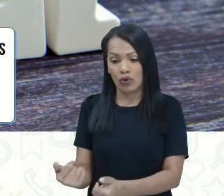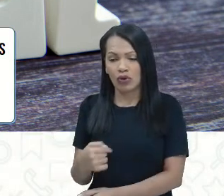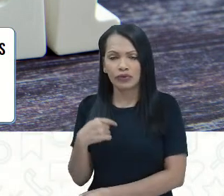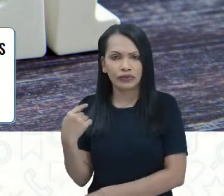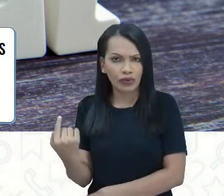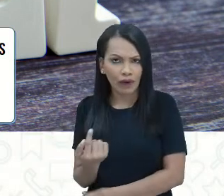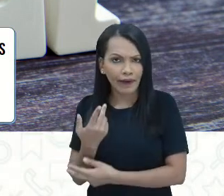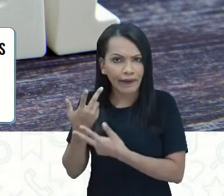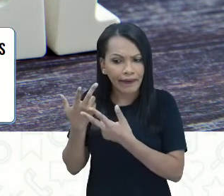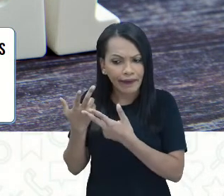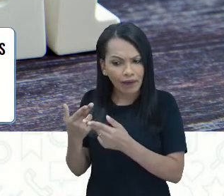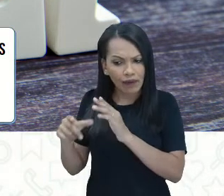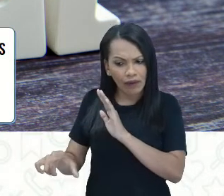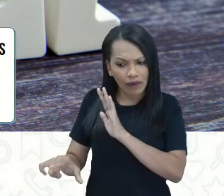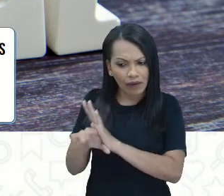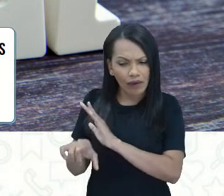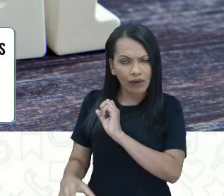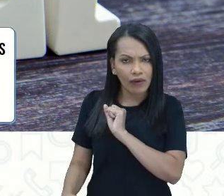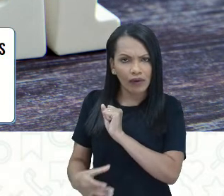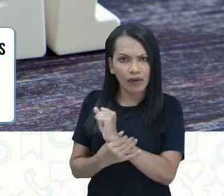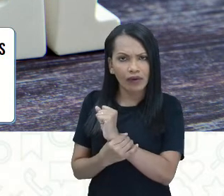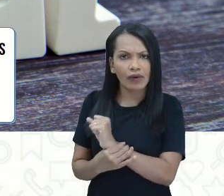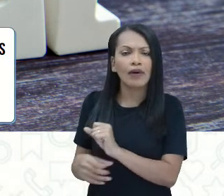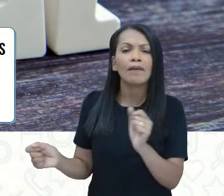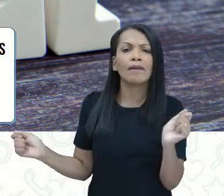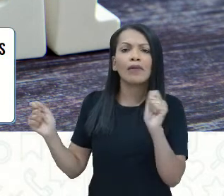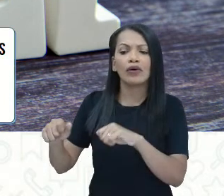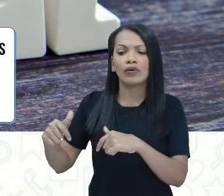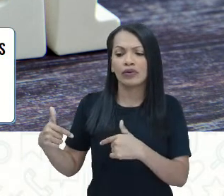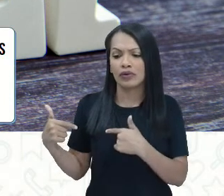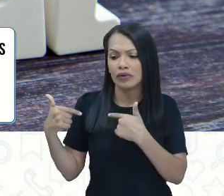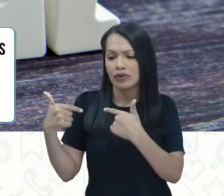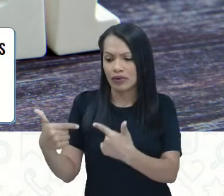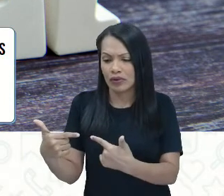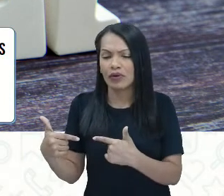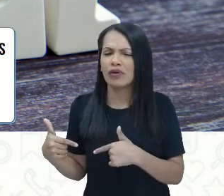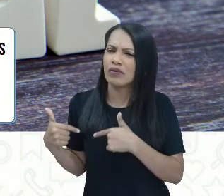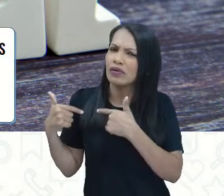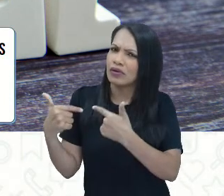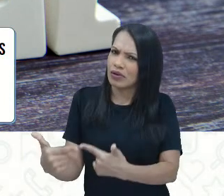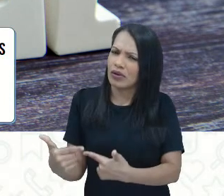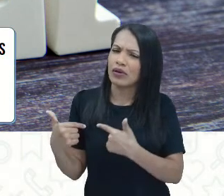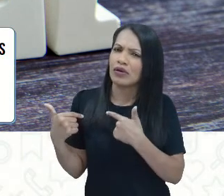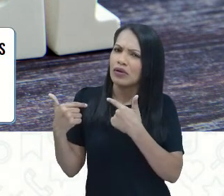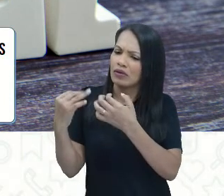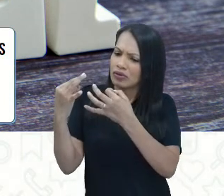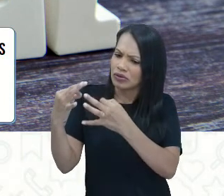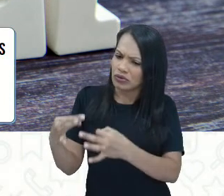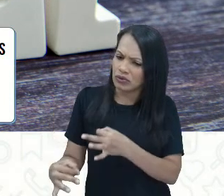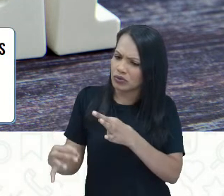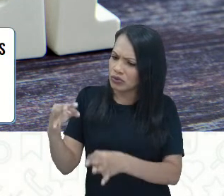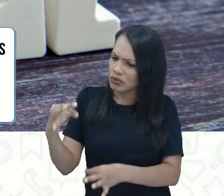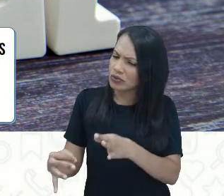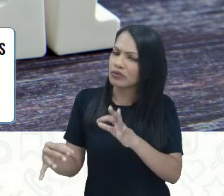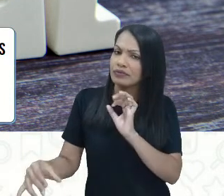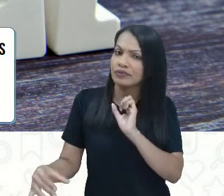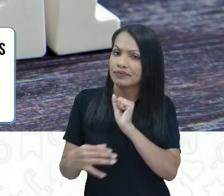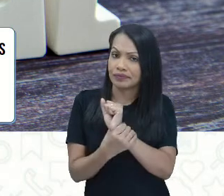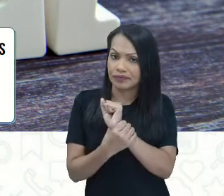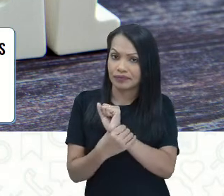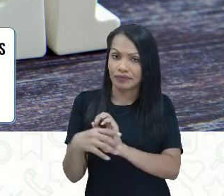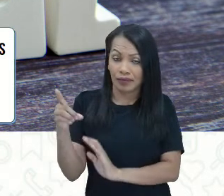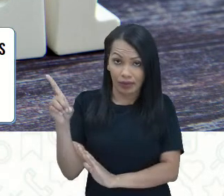isso para a gente, ou seja, garante a possibilidade de lutar juridicamente por seus direitos, né? Isso aí